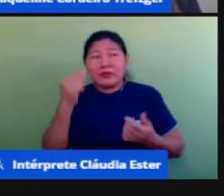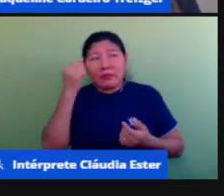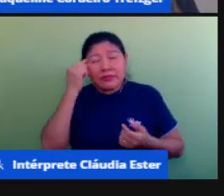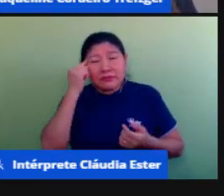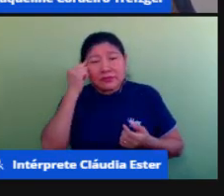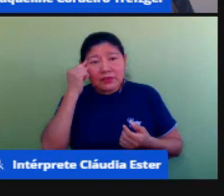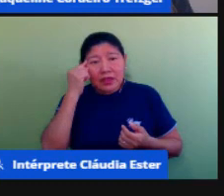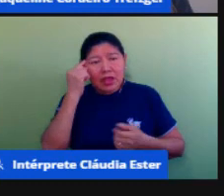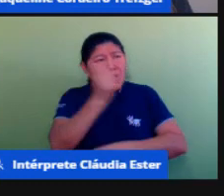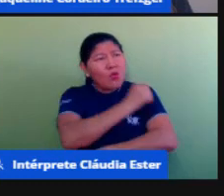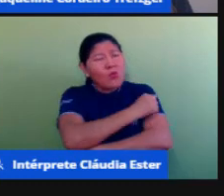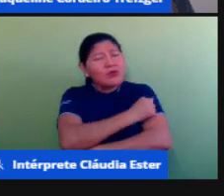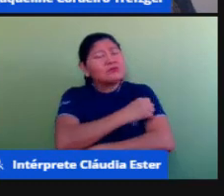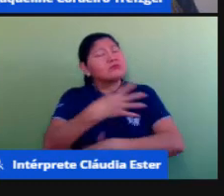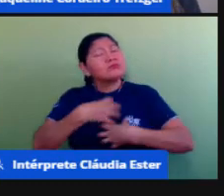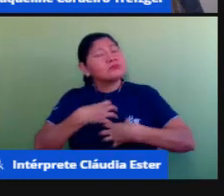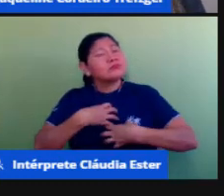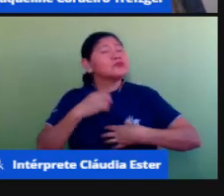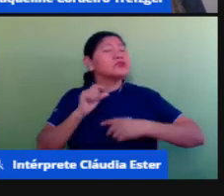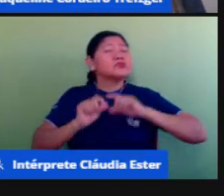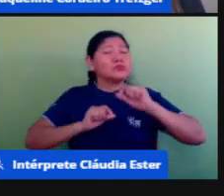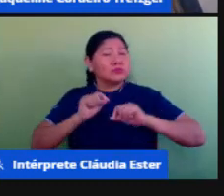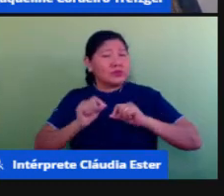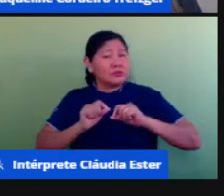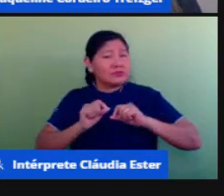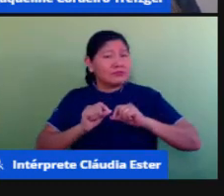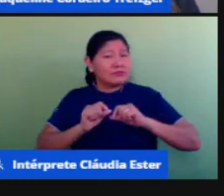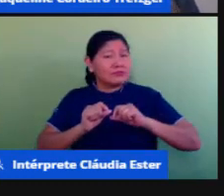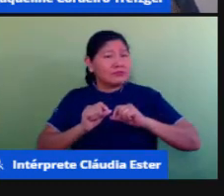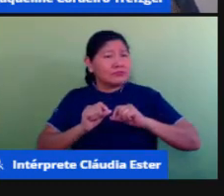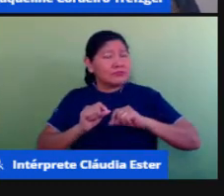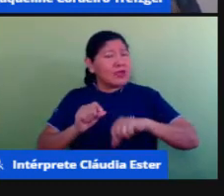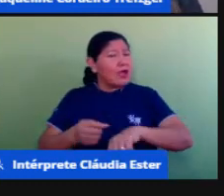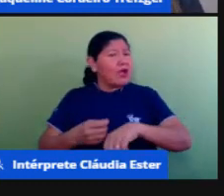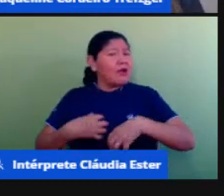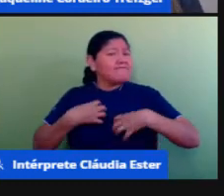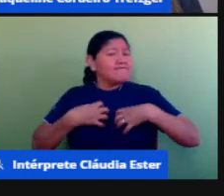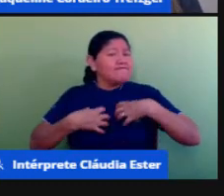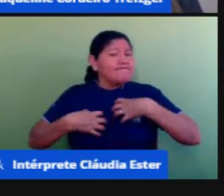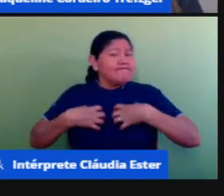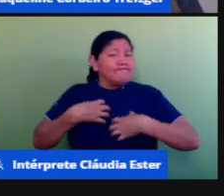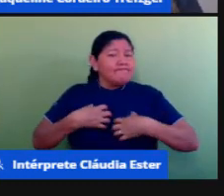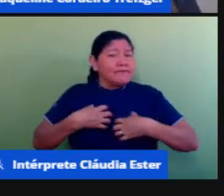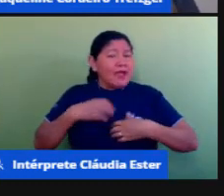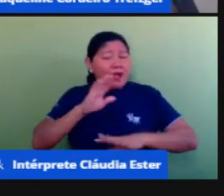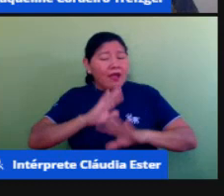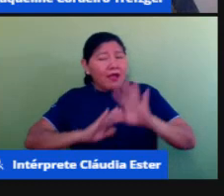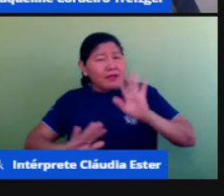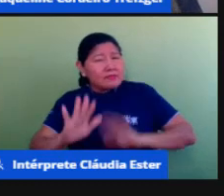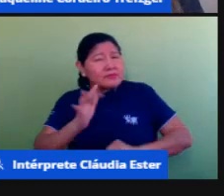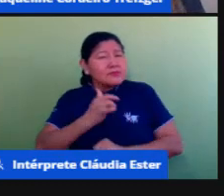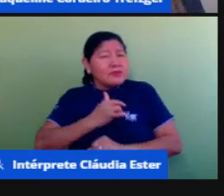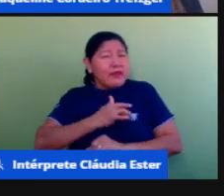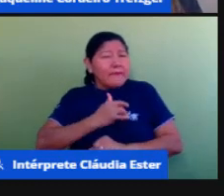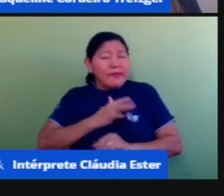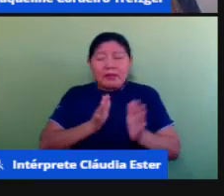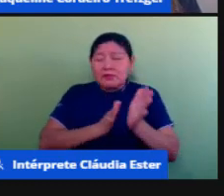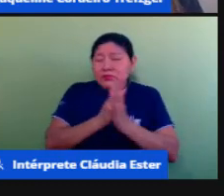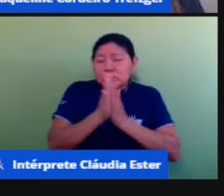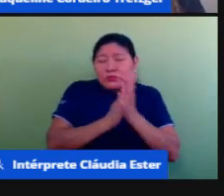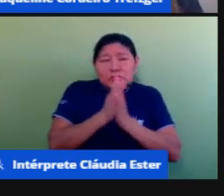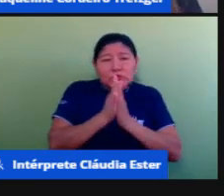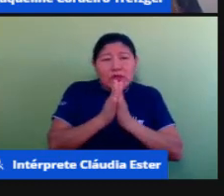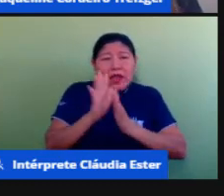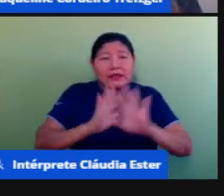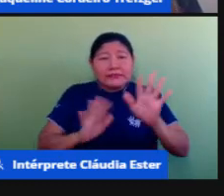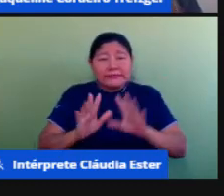está ele está com o lado emocional, ele está com medo, ansiedade, o estresse, né? Isso